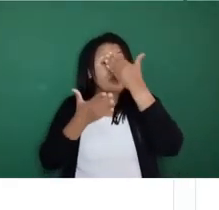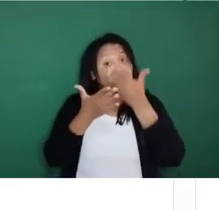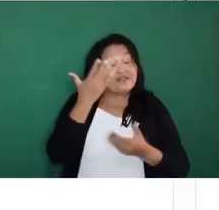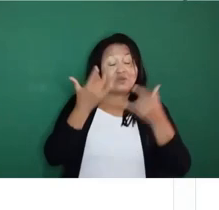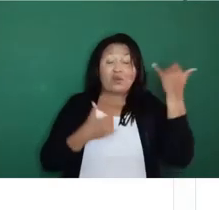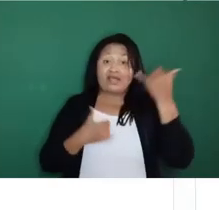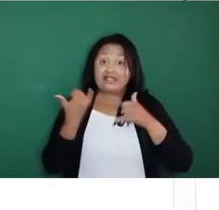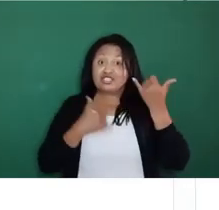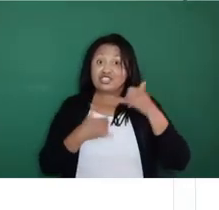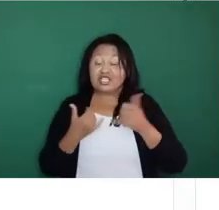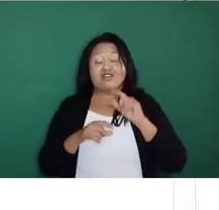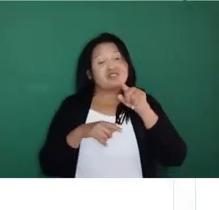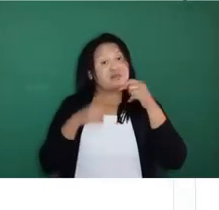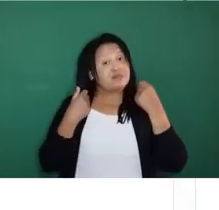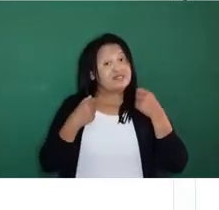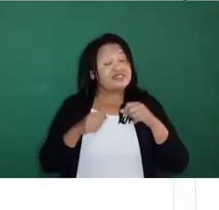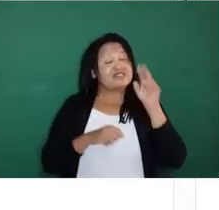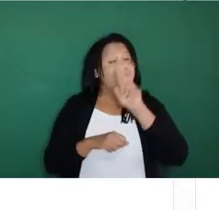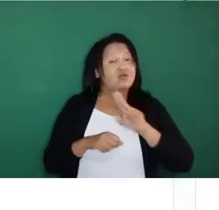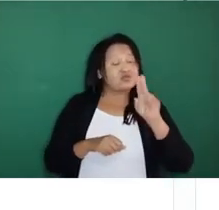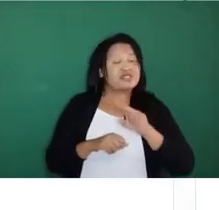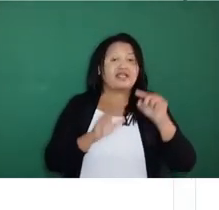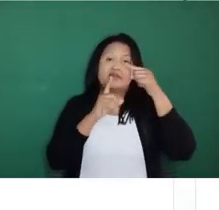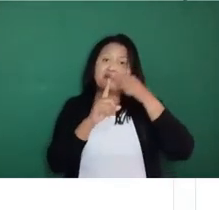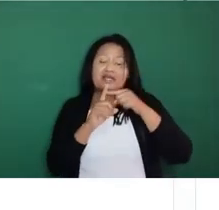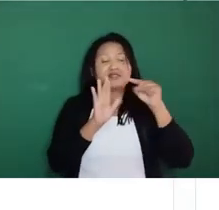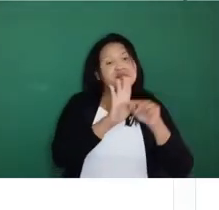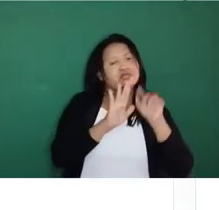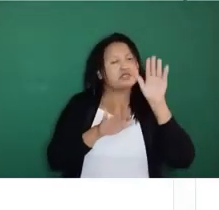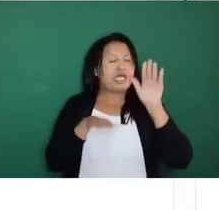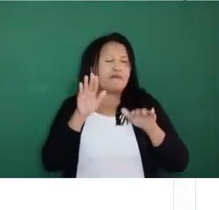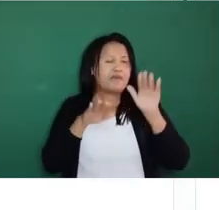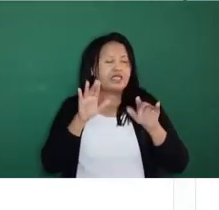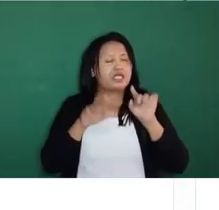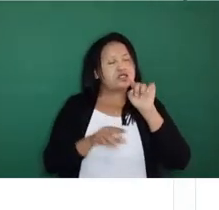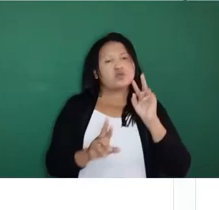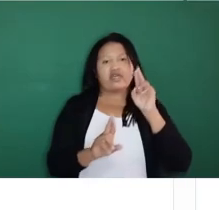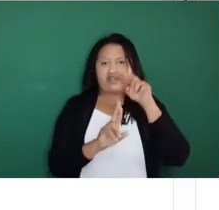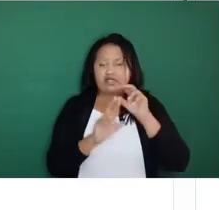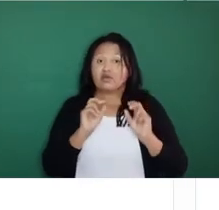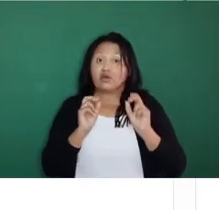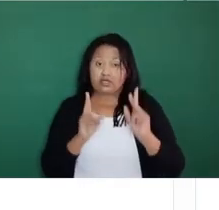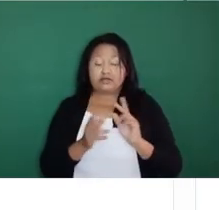você vai ter que colocar o sinal de mais ou menos a partir da seu da sua referência tá